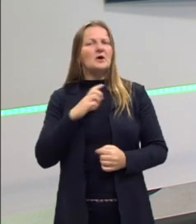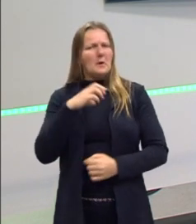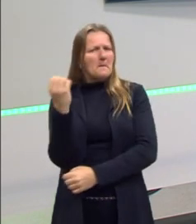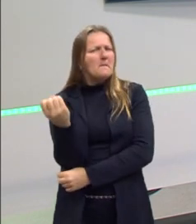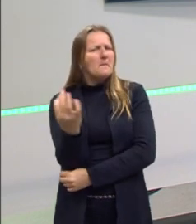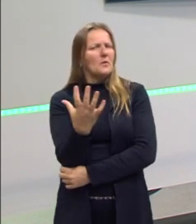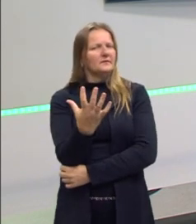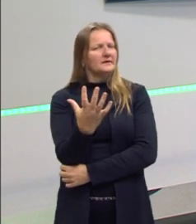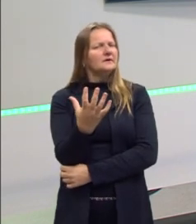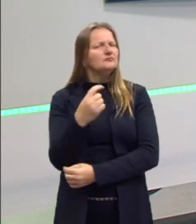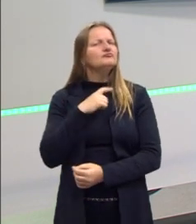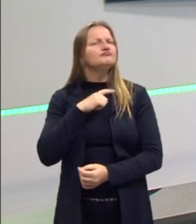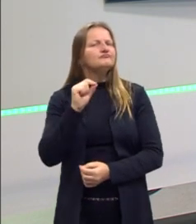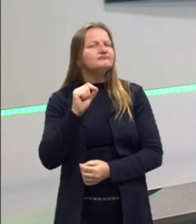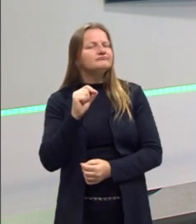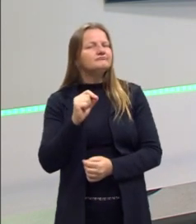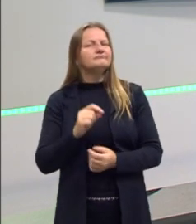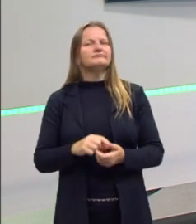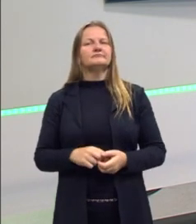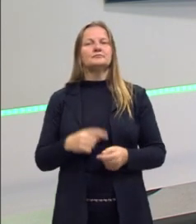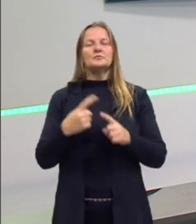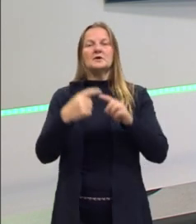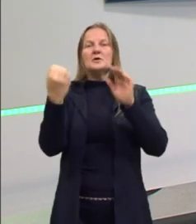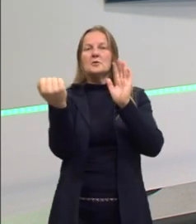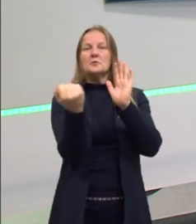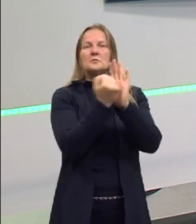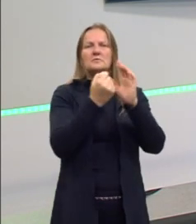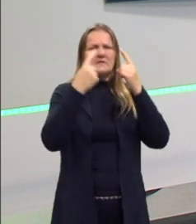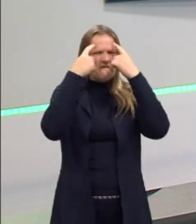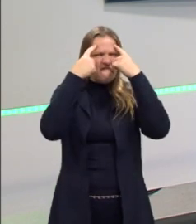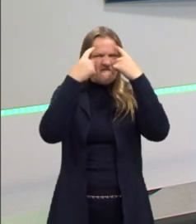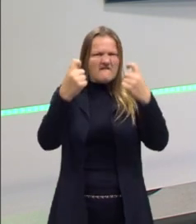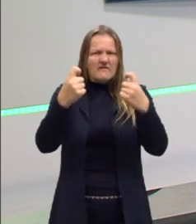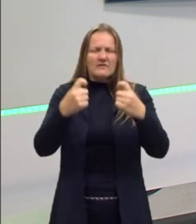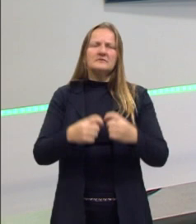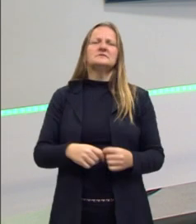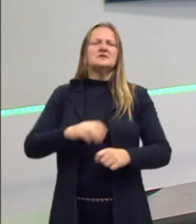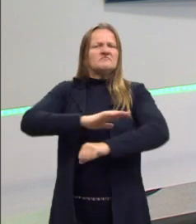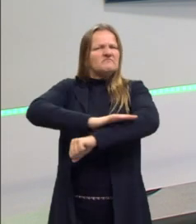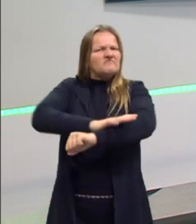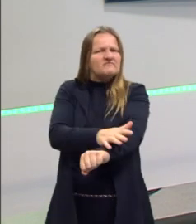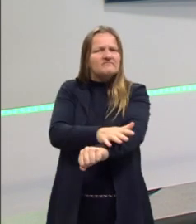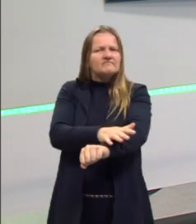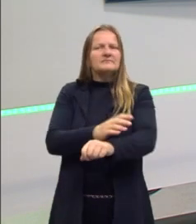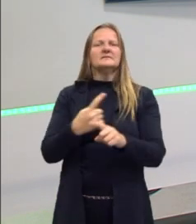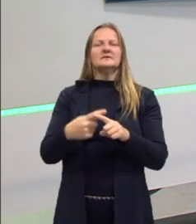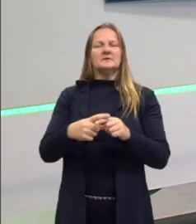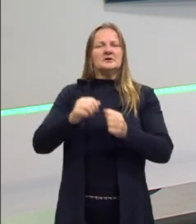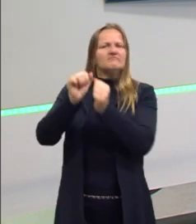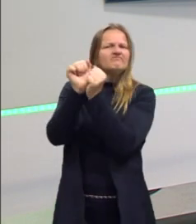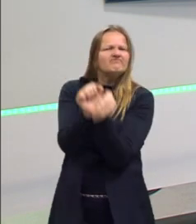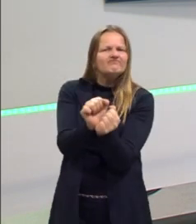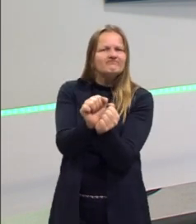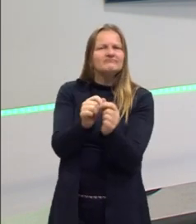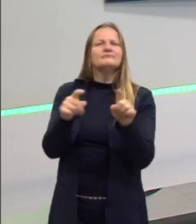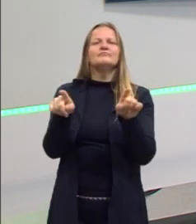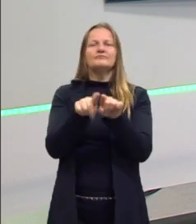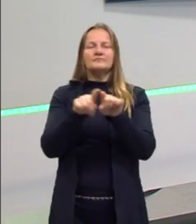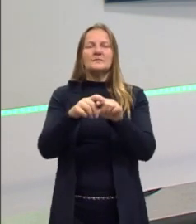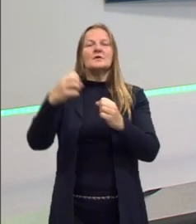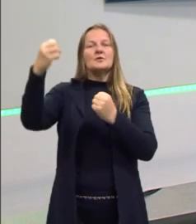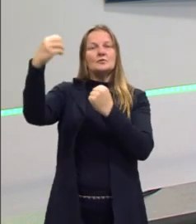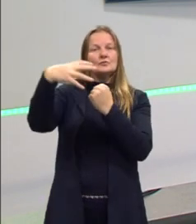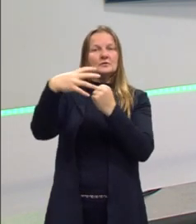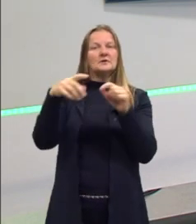moderno esse período foi né já que ele teve muito marcado pela violência pelo racismo pela escravidão né então assim como